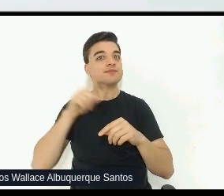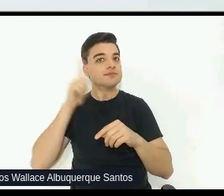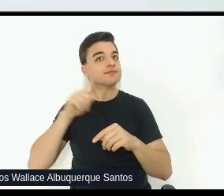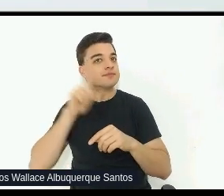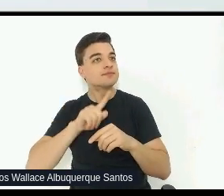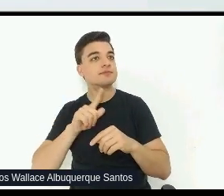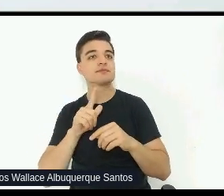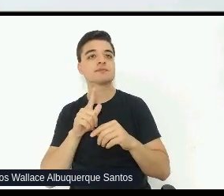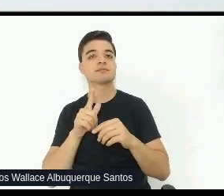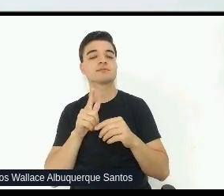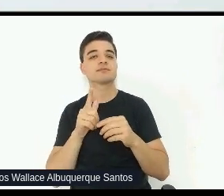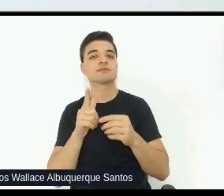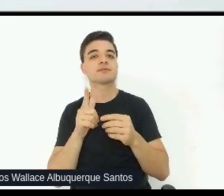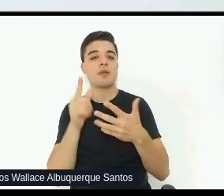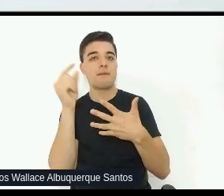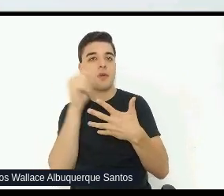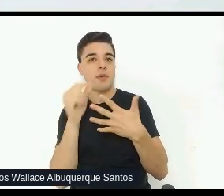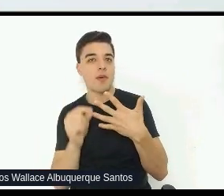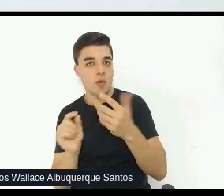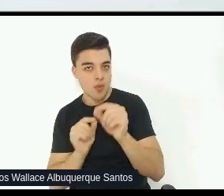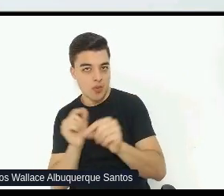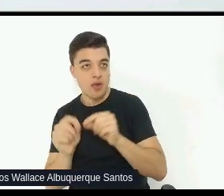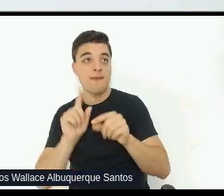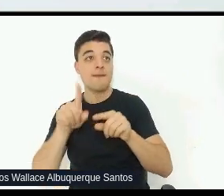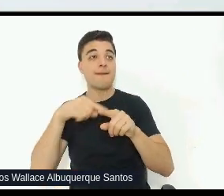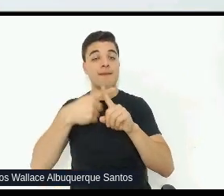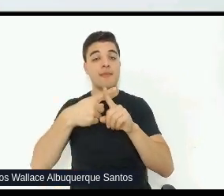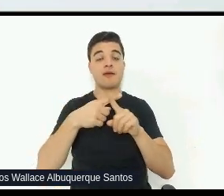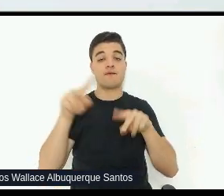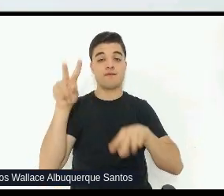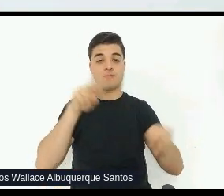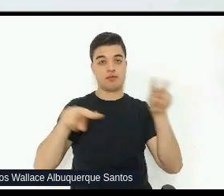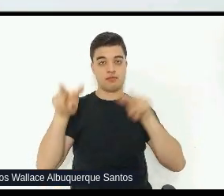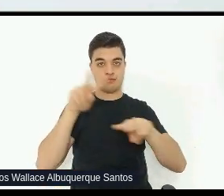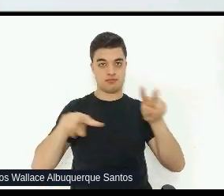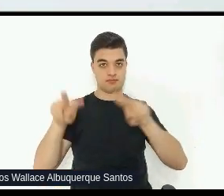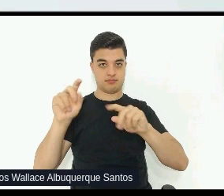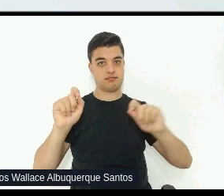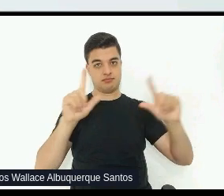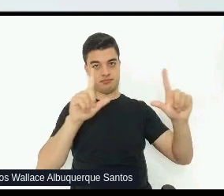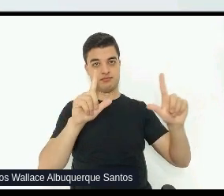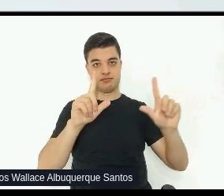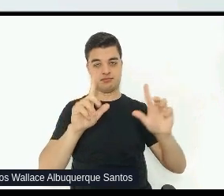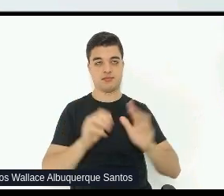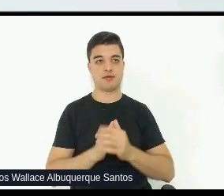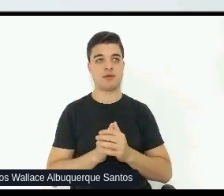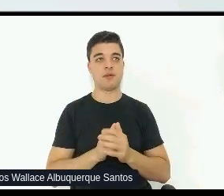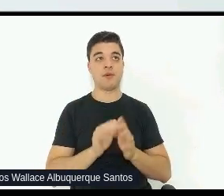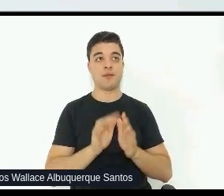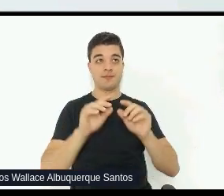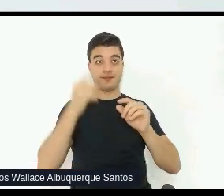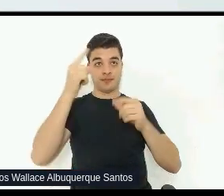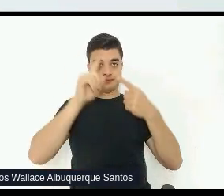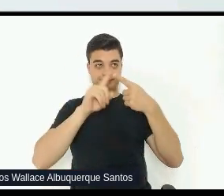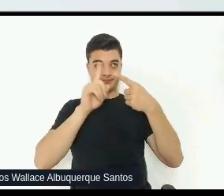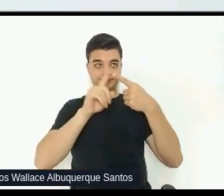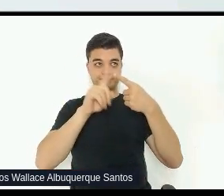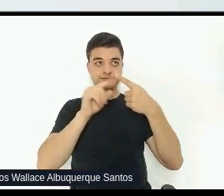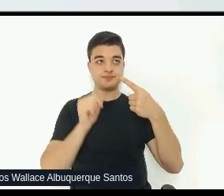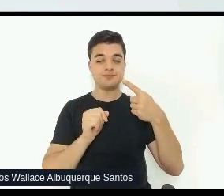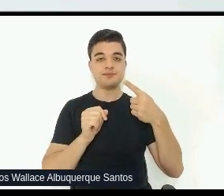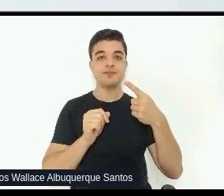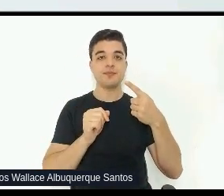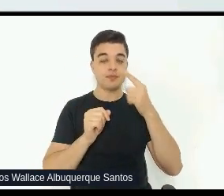um exemplo visual, tá, gente? Então, a primeira heurística são os métodos de interação. O usuário ele deve